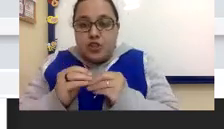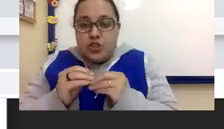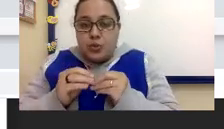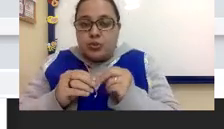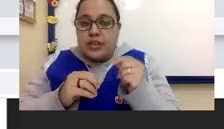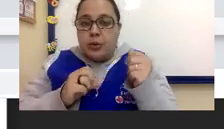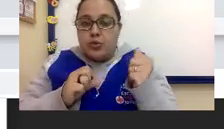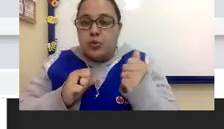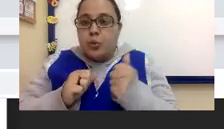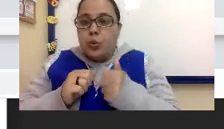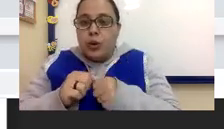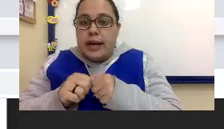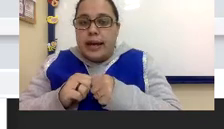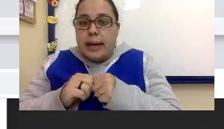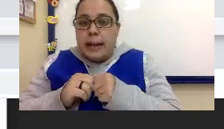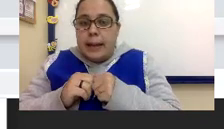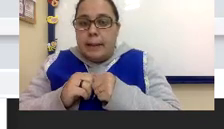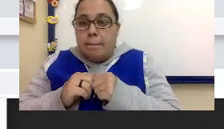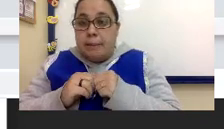por mais 2 sucos, que é o suco